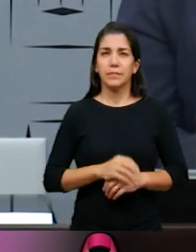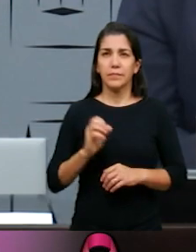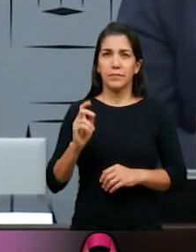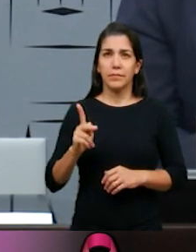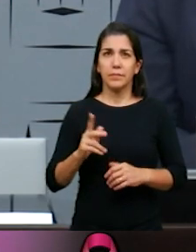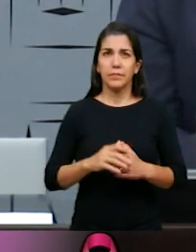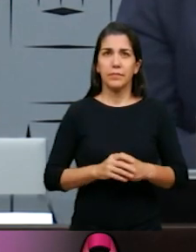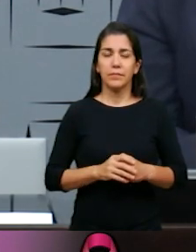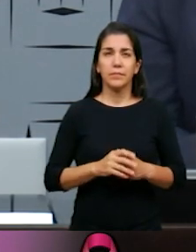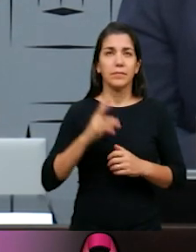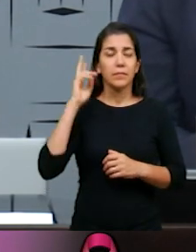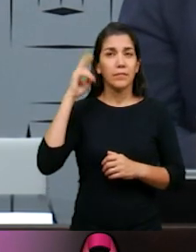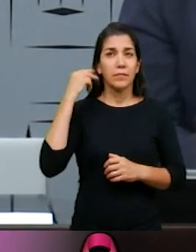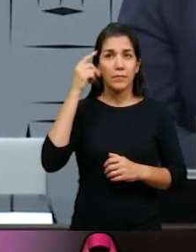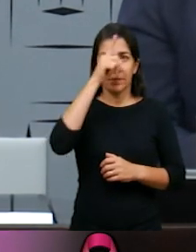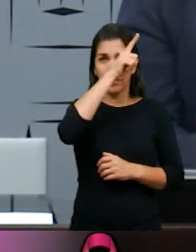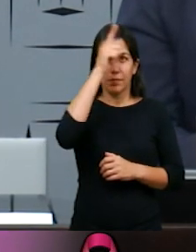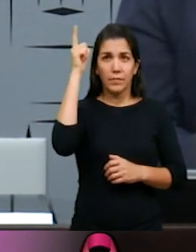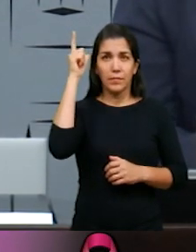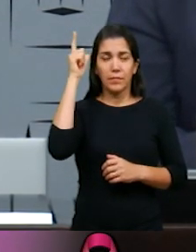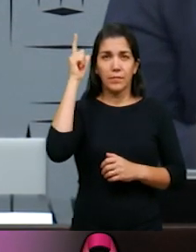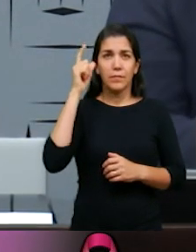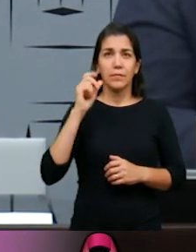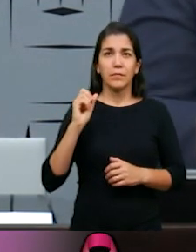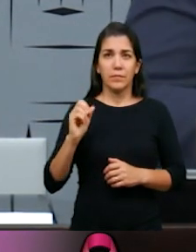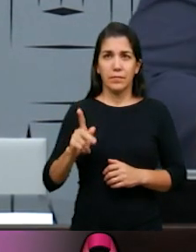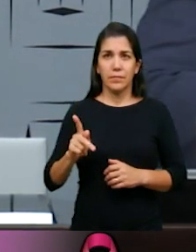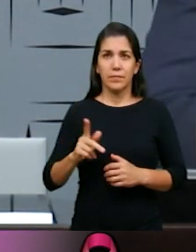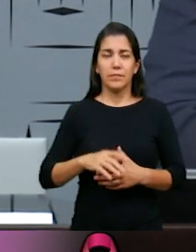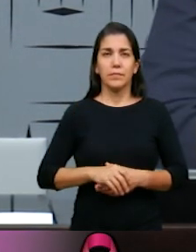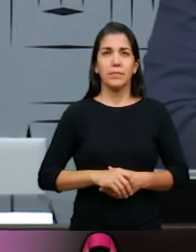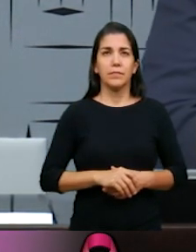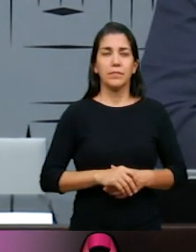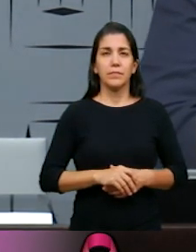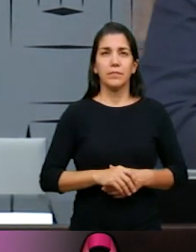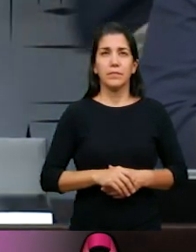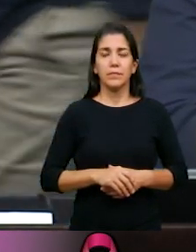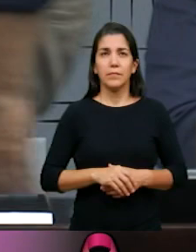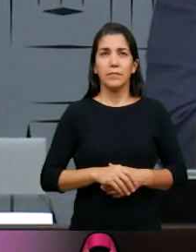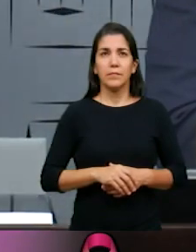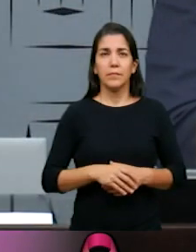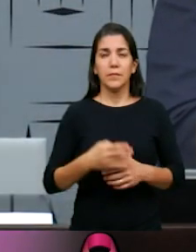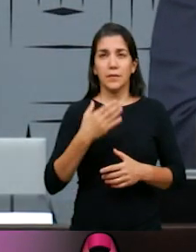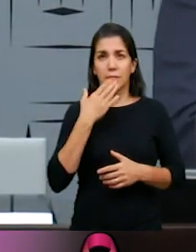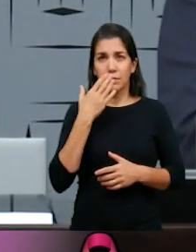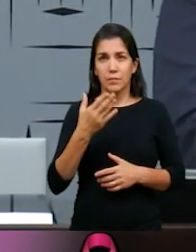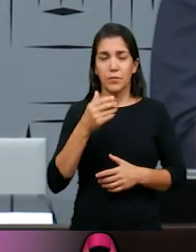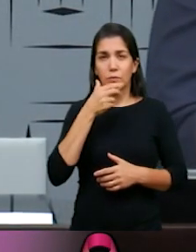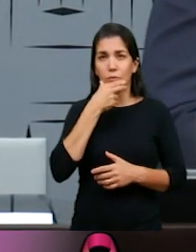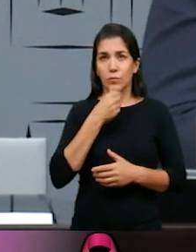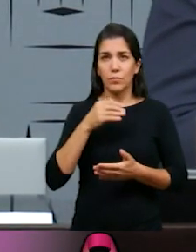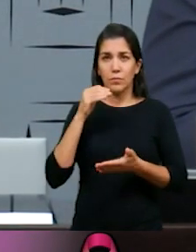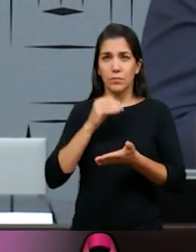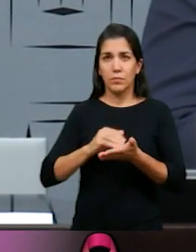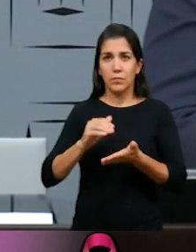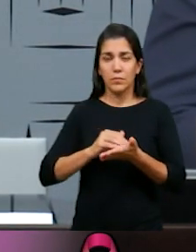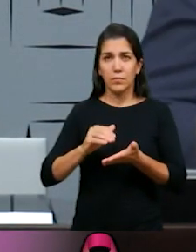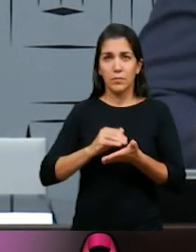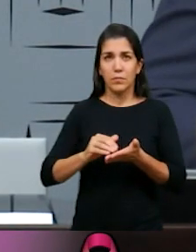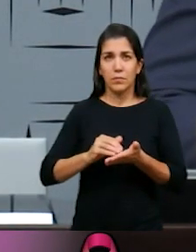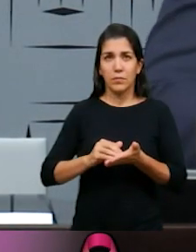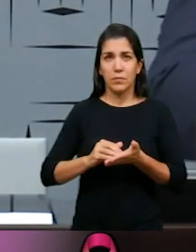Favorável. Vereador Lucas Anata. Favorável. Solicito ao senhor secretário